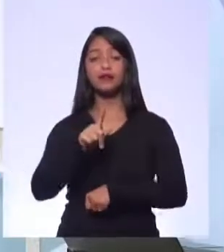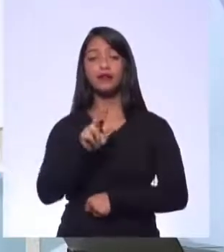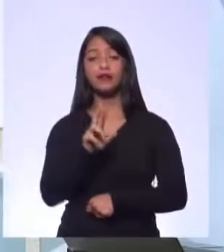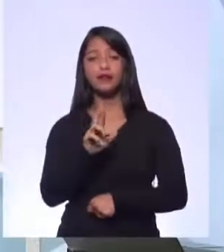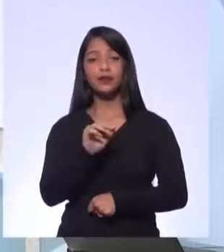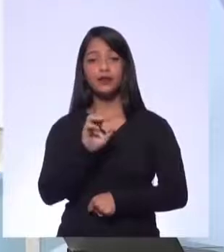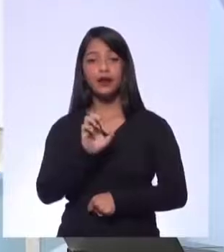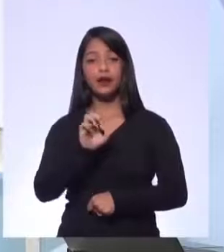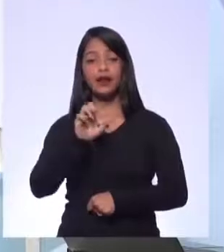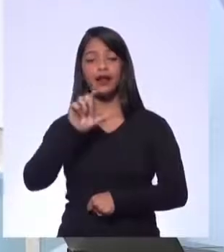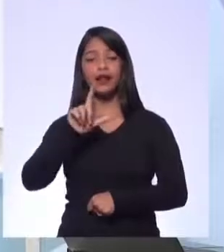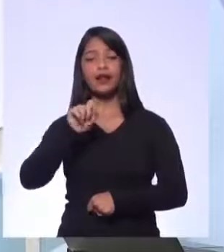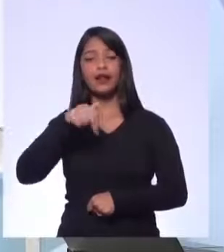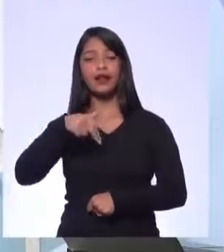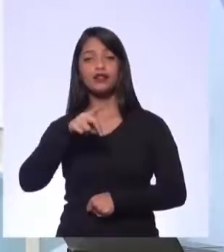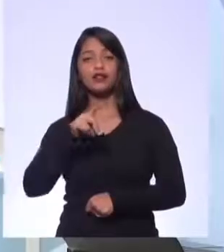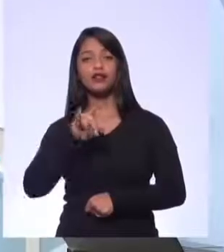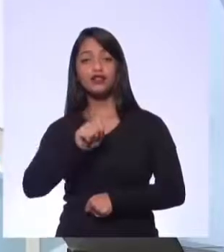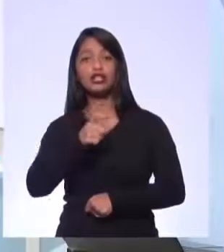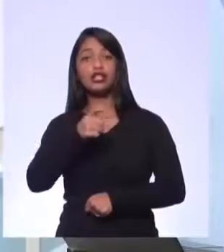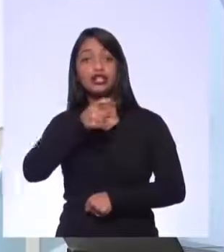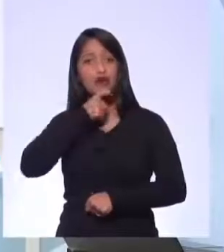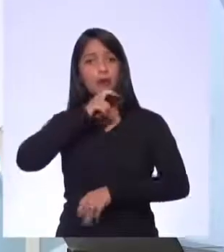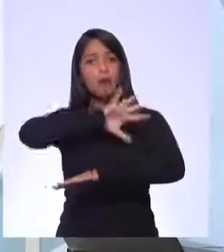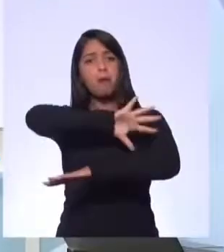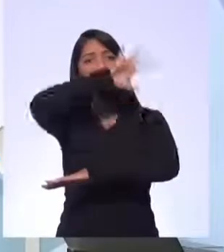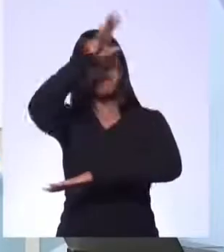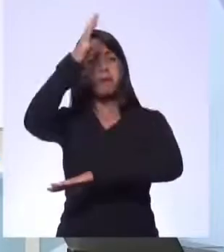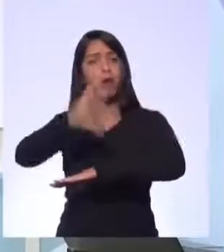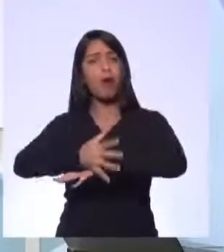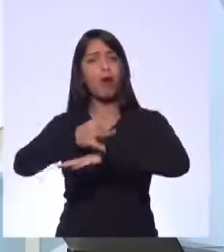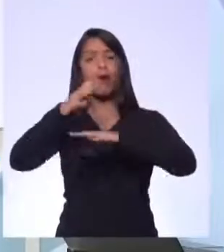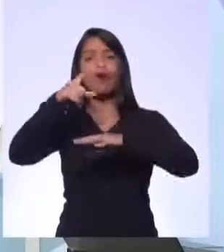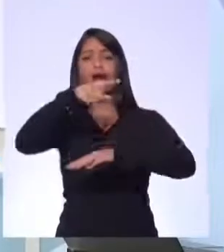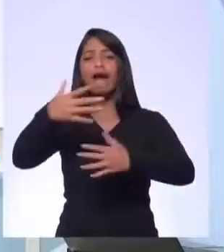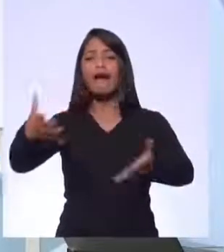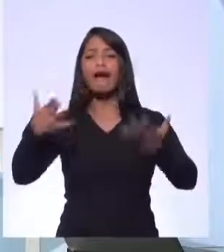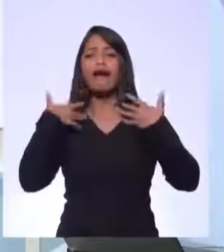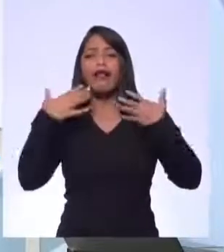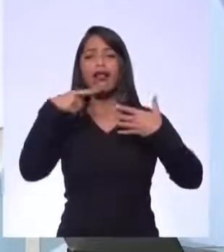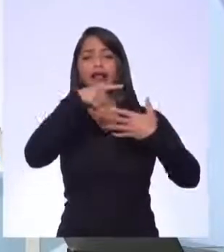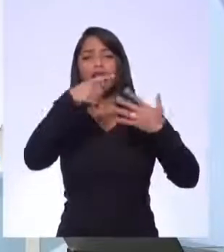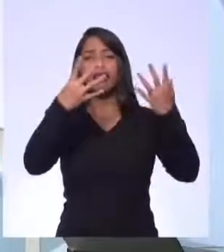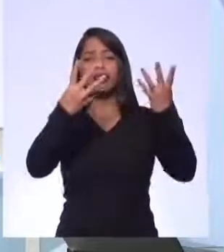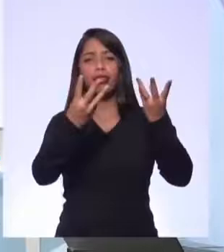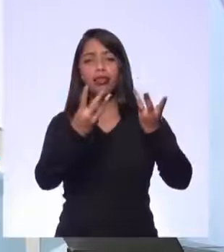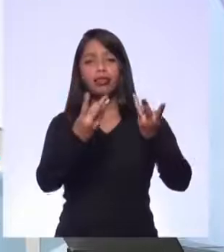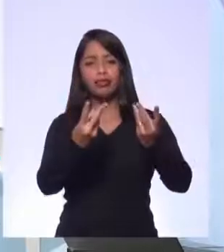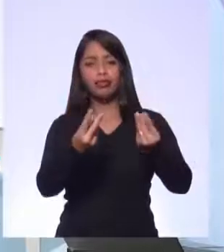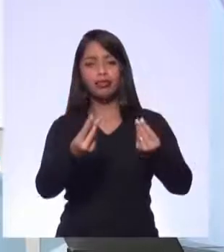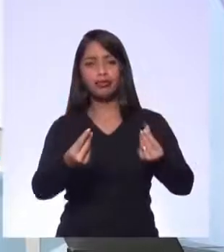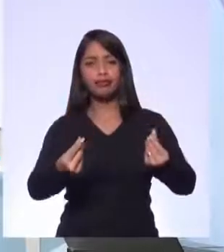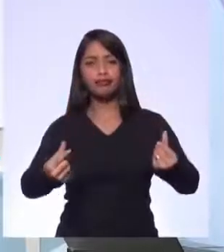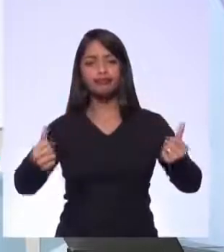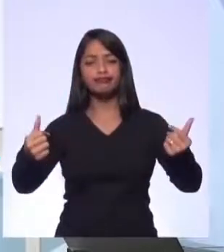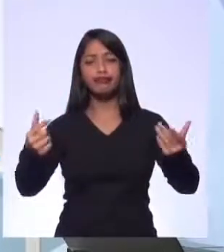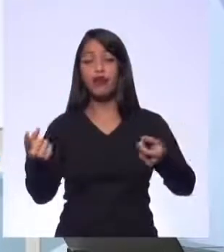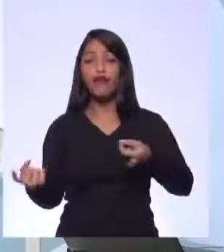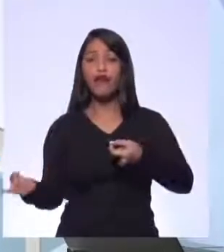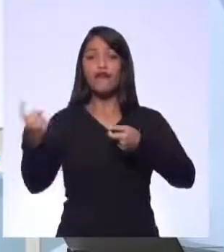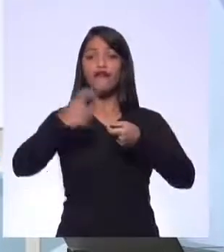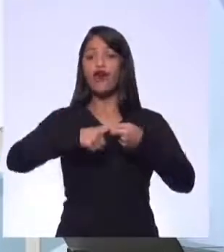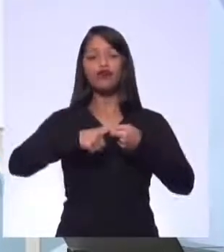né, e que não volta mais. E o que aconteceu? A mudança climática fez com que o nível da água ele